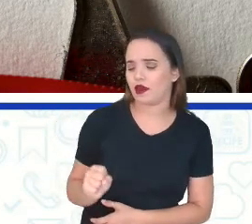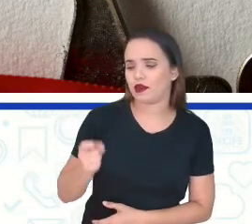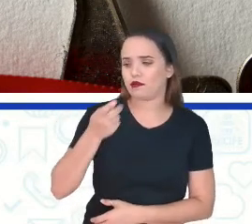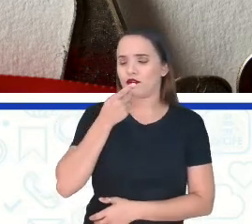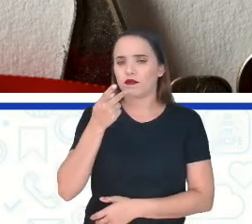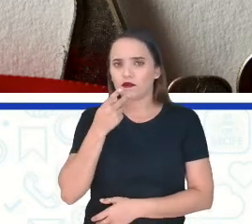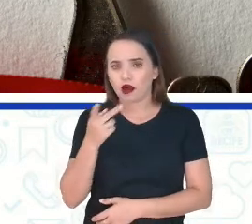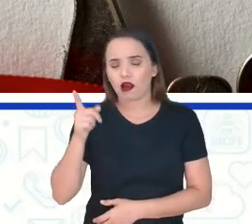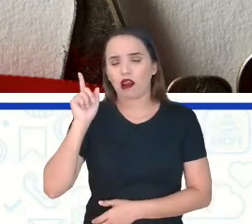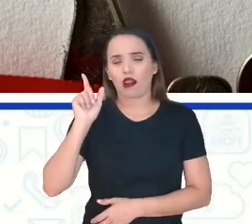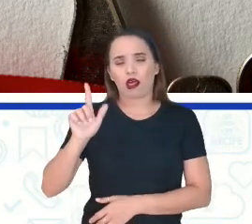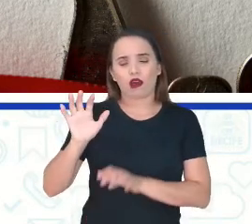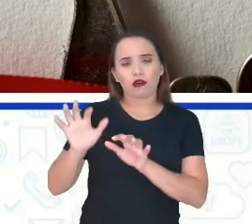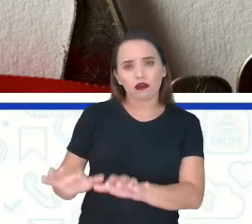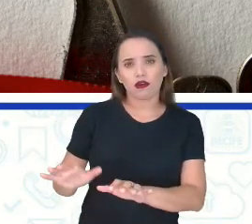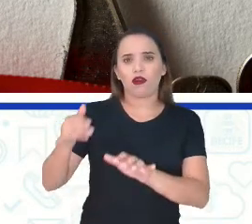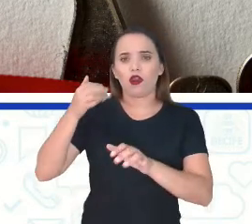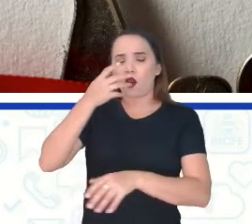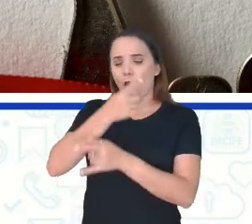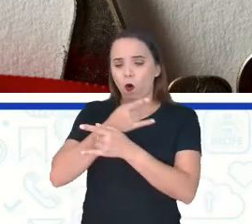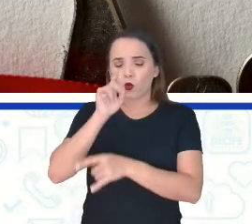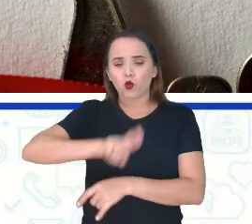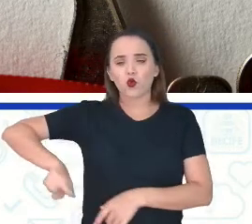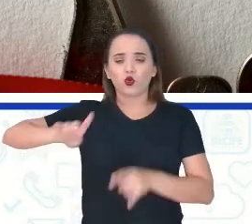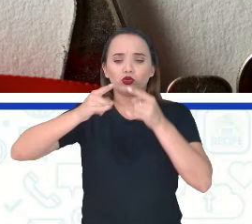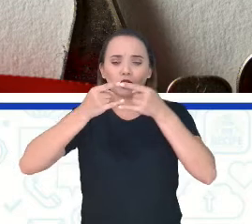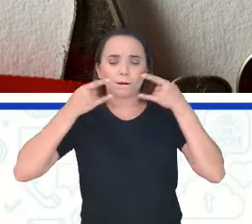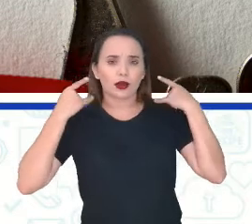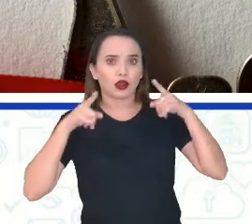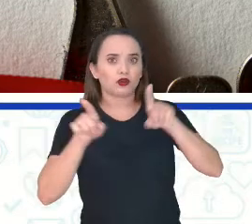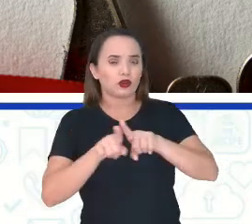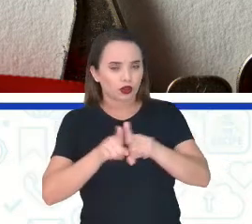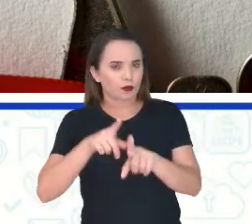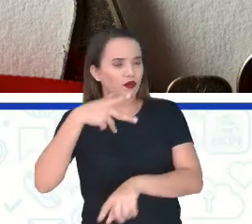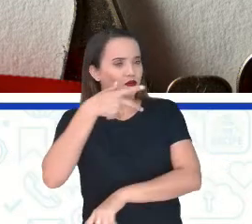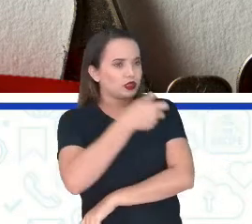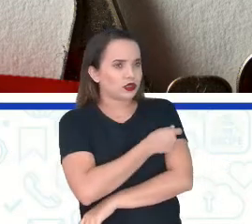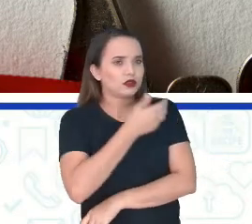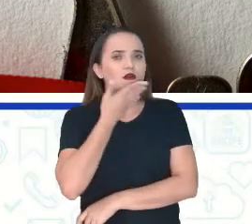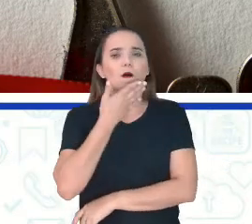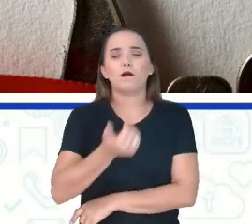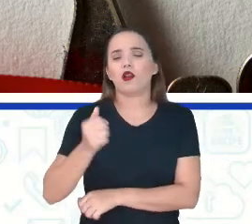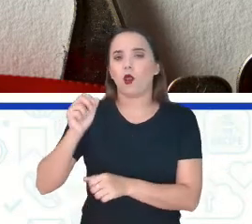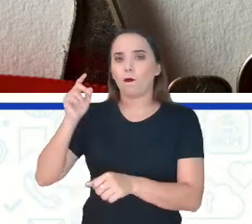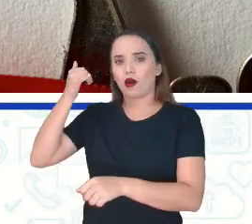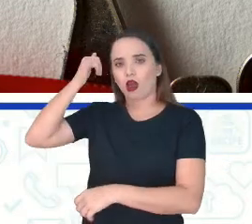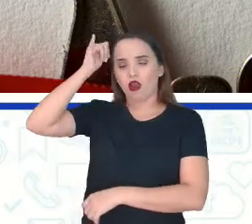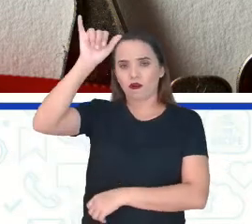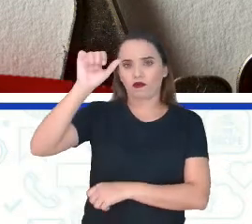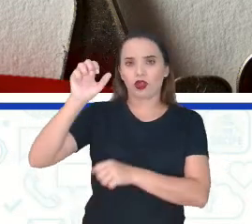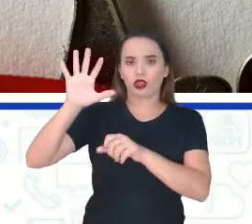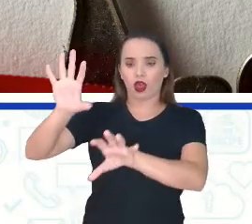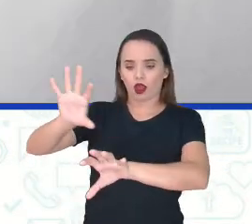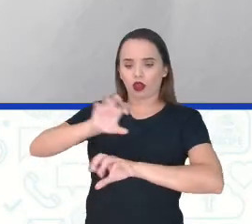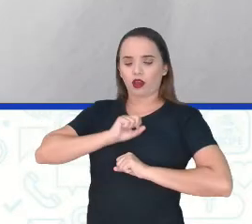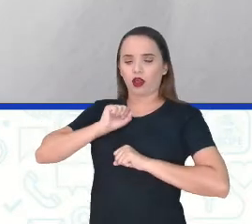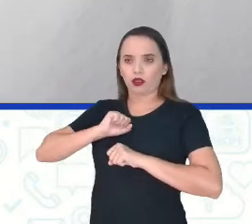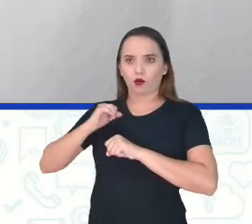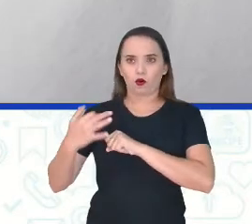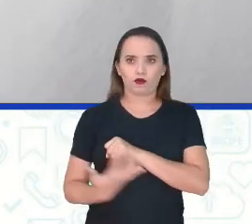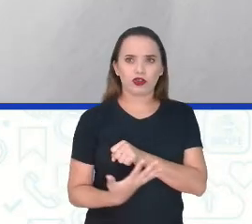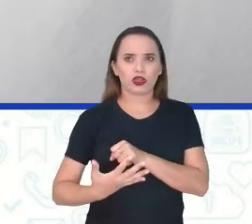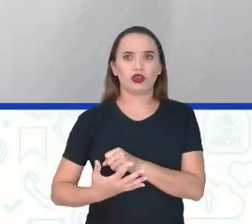de máscara, assim como a vacinação, né, que é a mais importante também, se a OMS fala isso